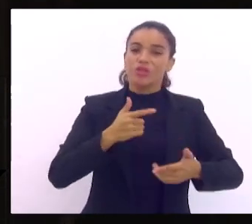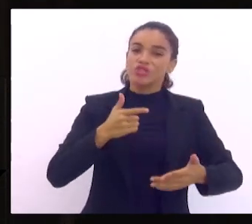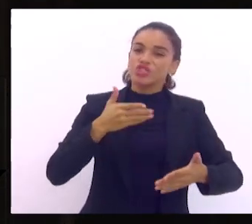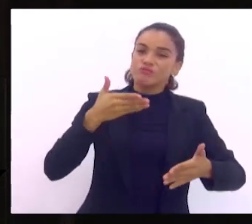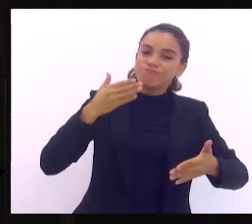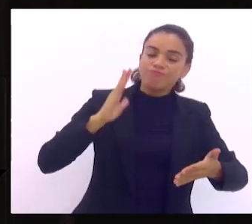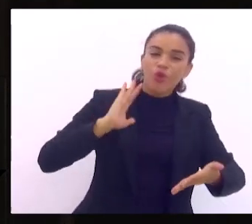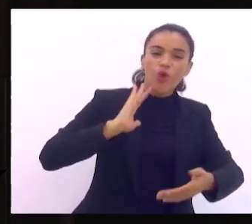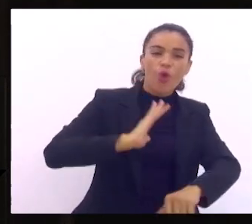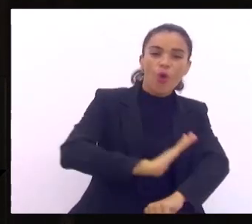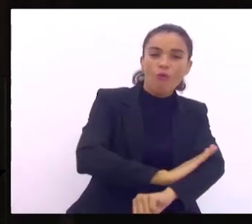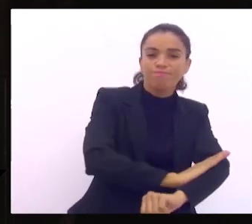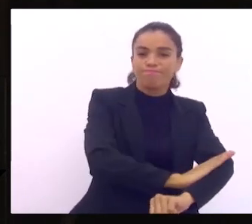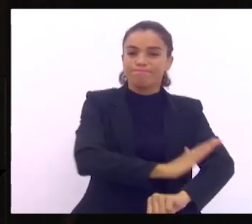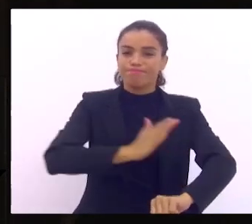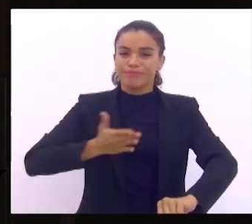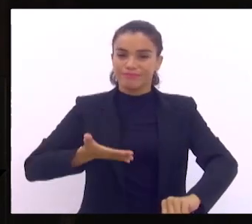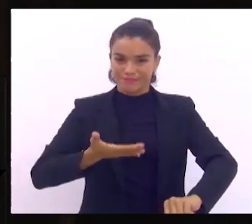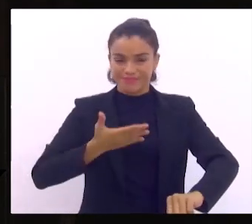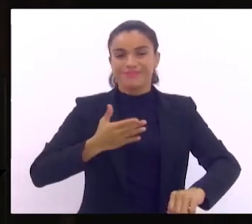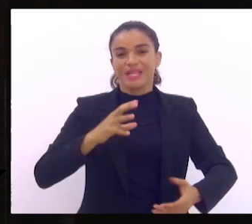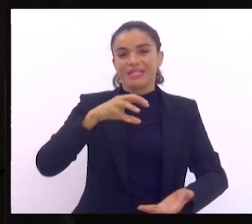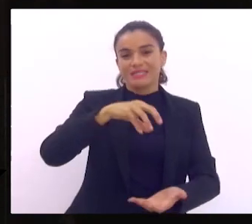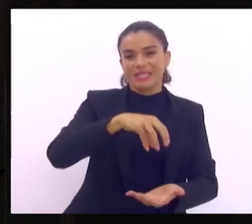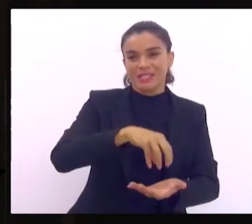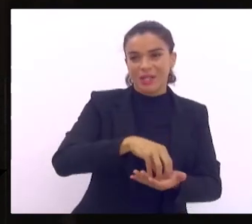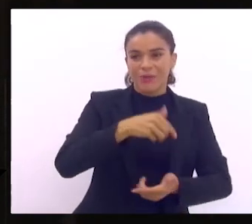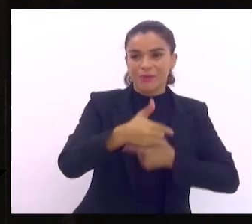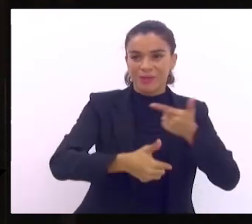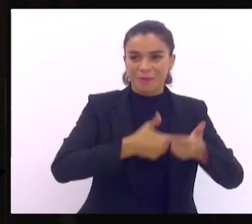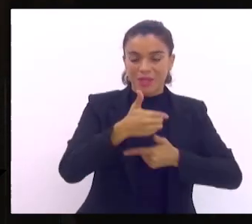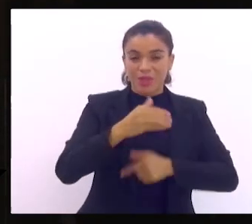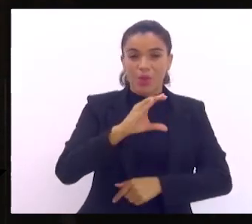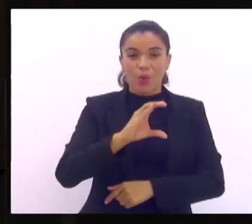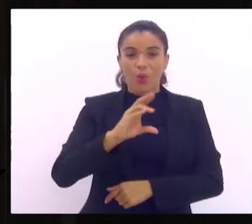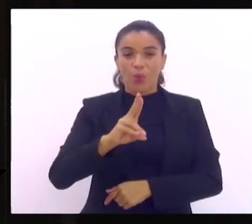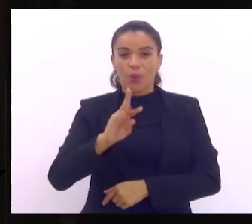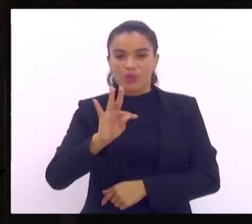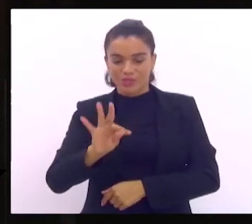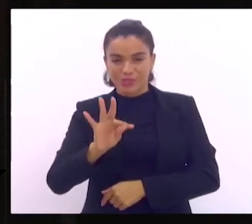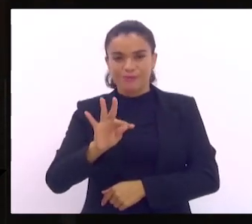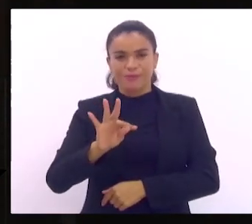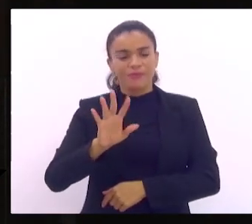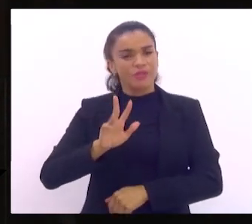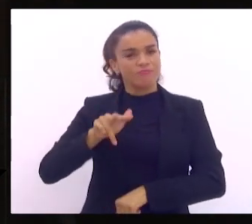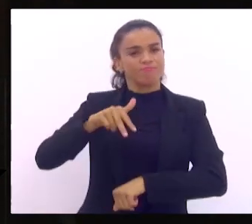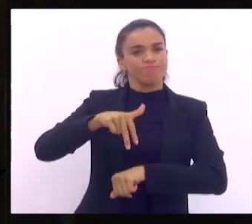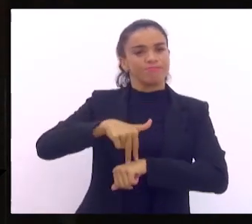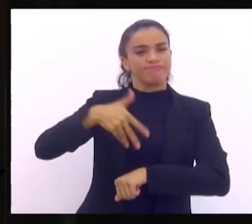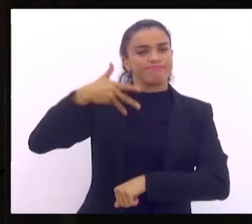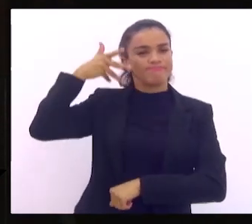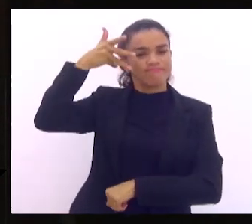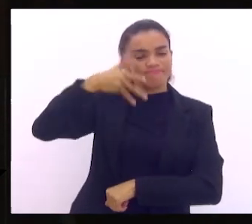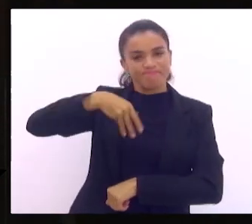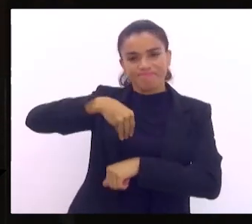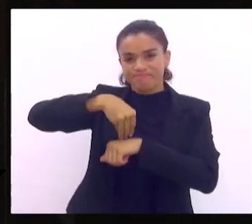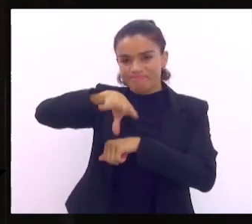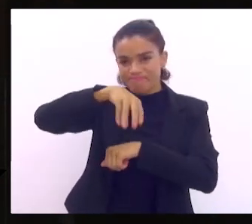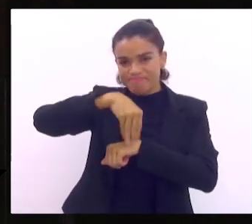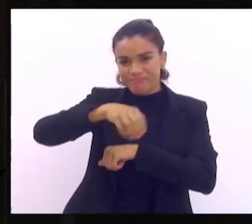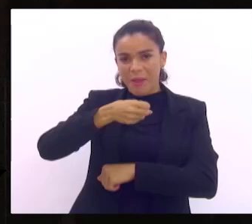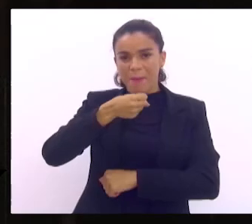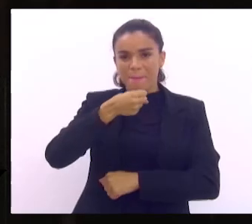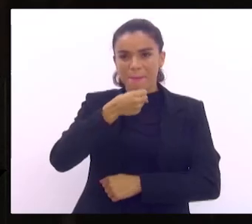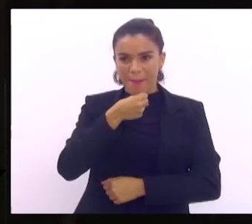racismo da Central Única dos Trabalhadores aqui da CUT Rio de Janeiro, e venho falar aqui nesse púlpito,